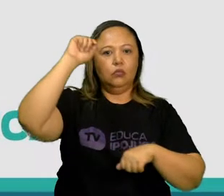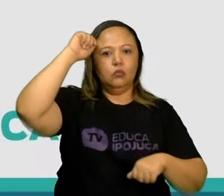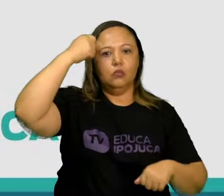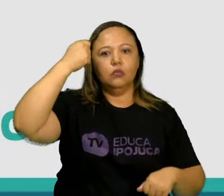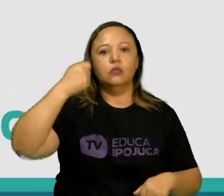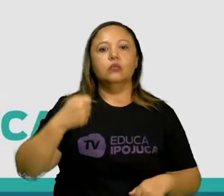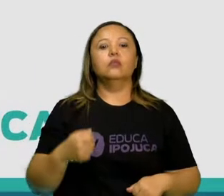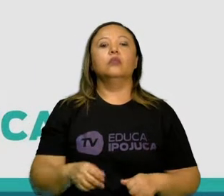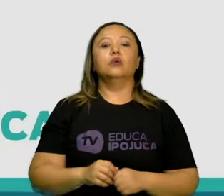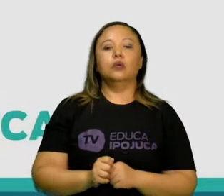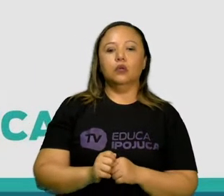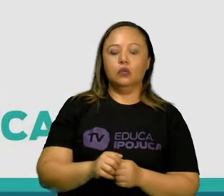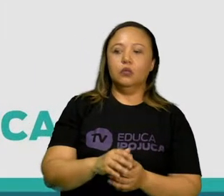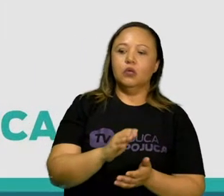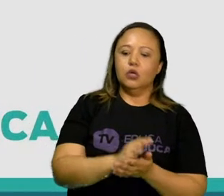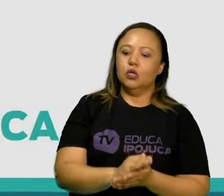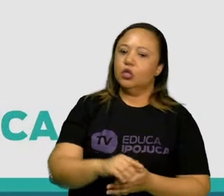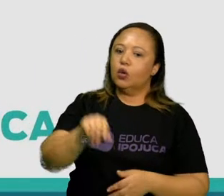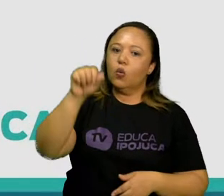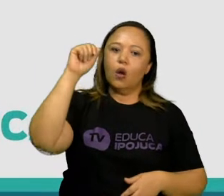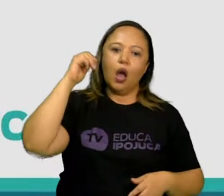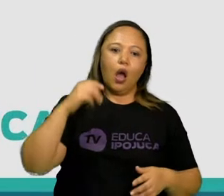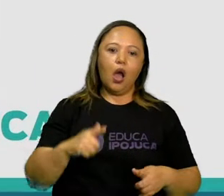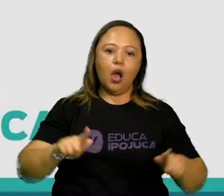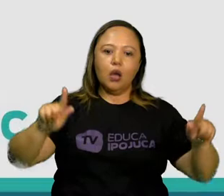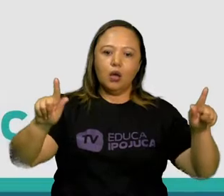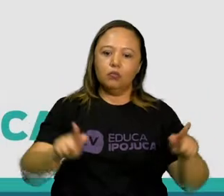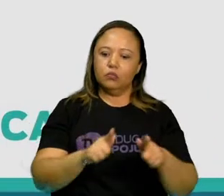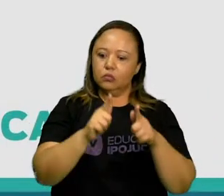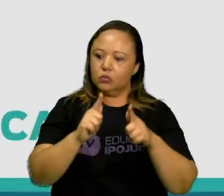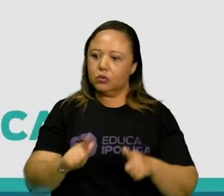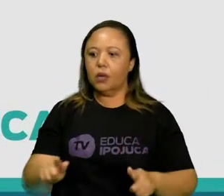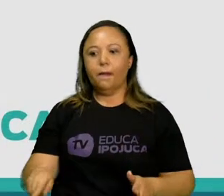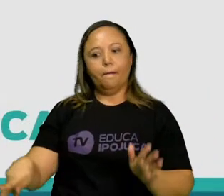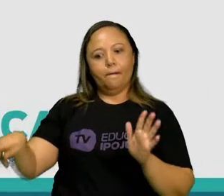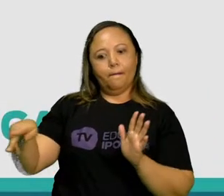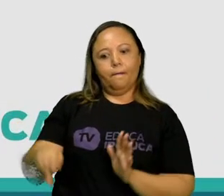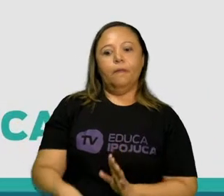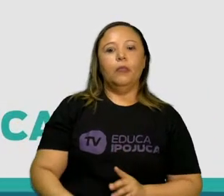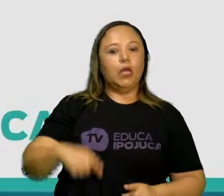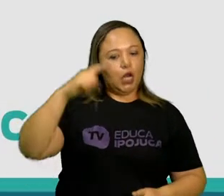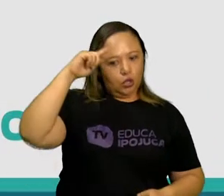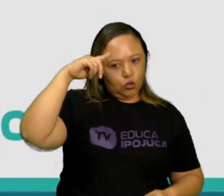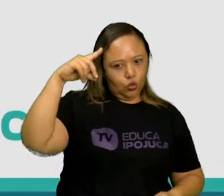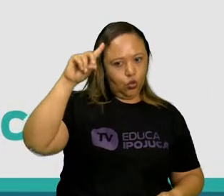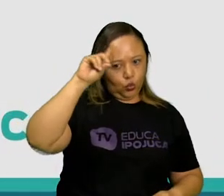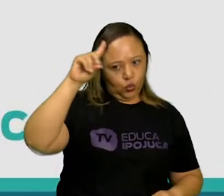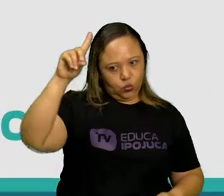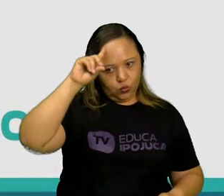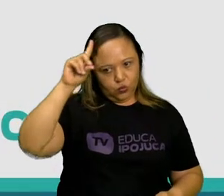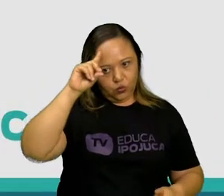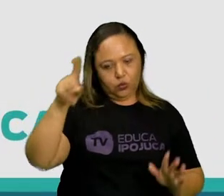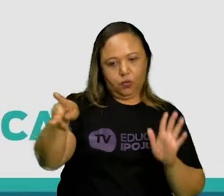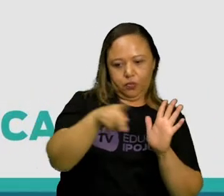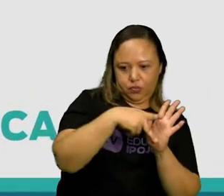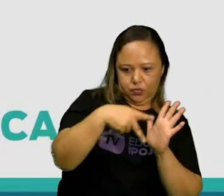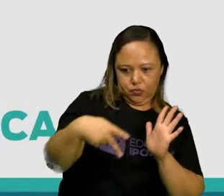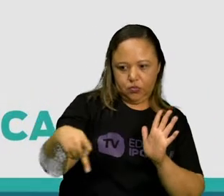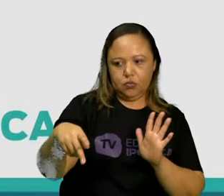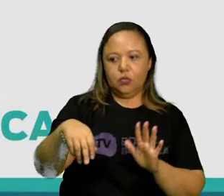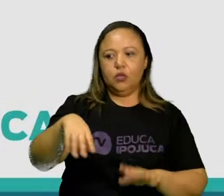acredita-se que a música era parte integrante do cotidiano dessas pessoas. Acredita-se que a